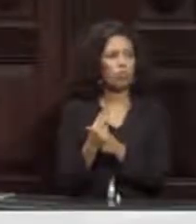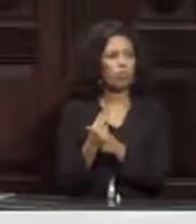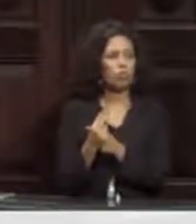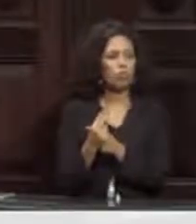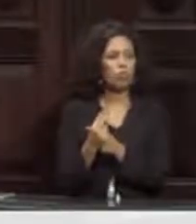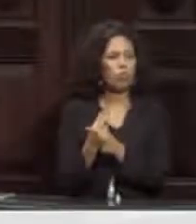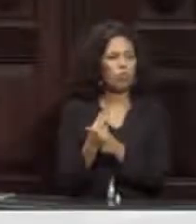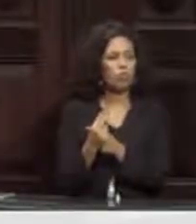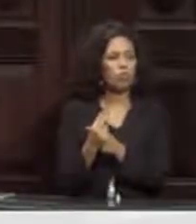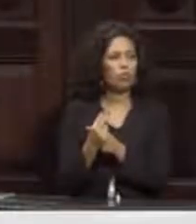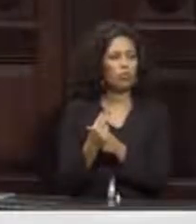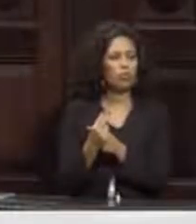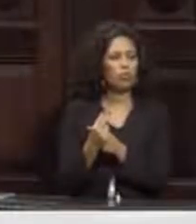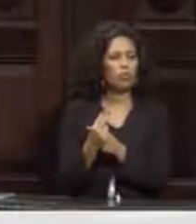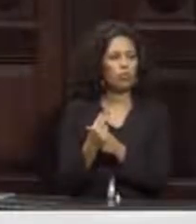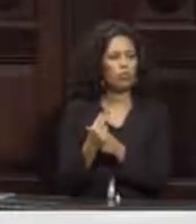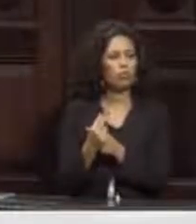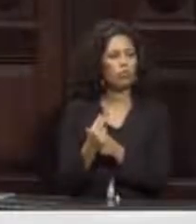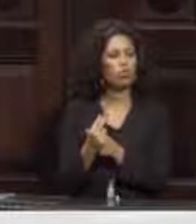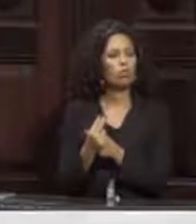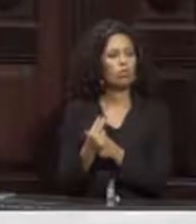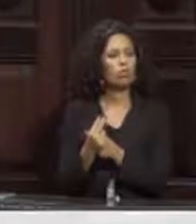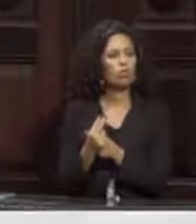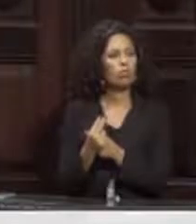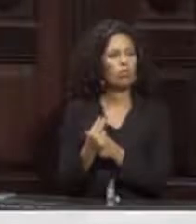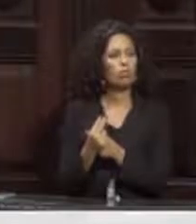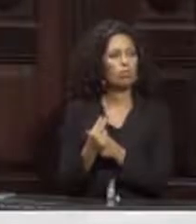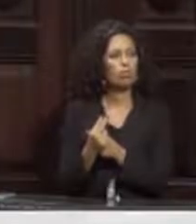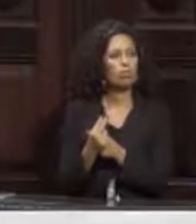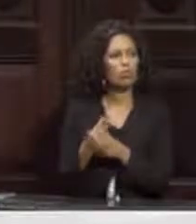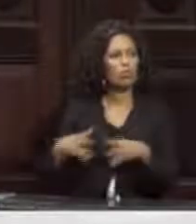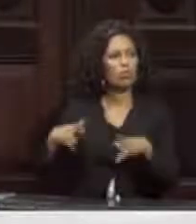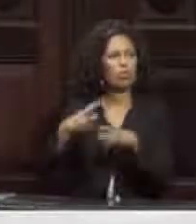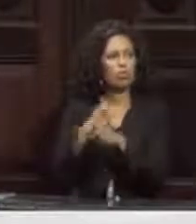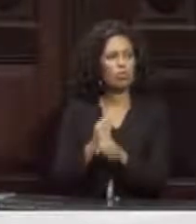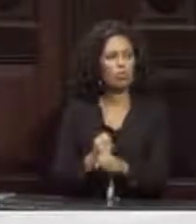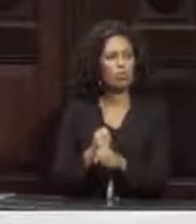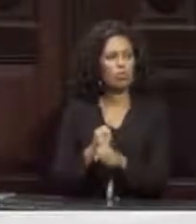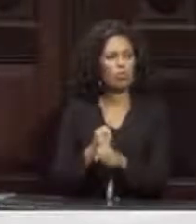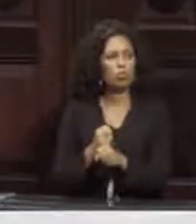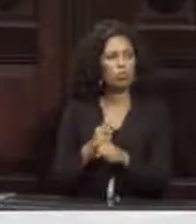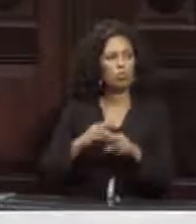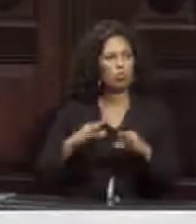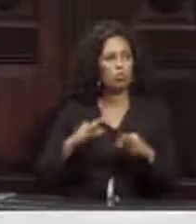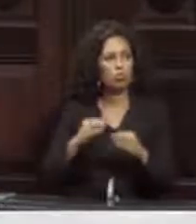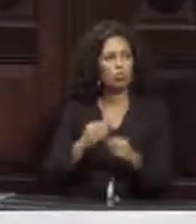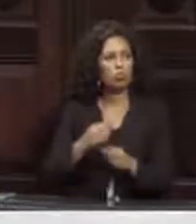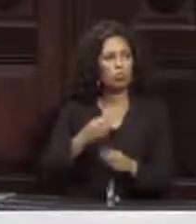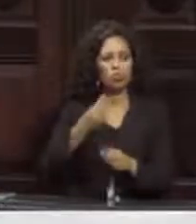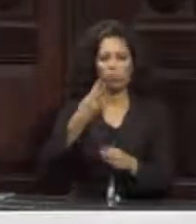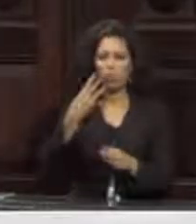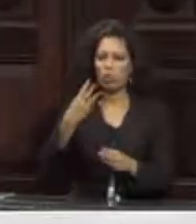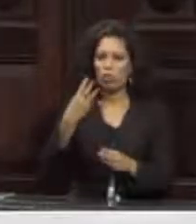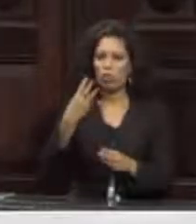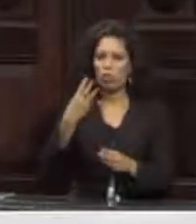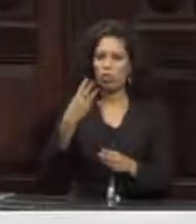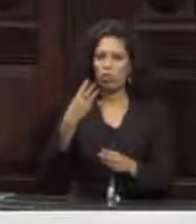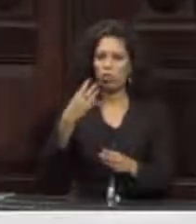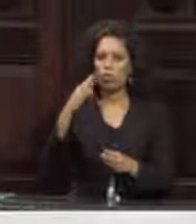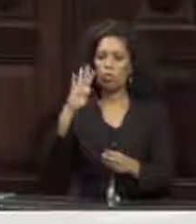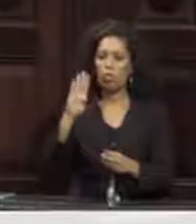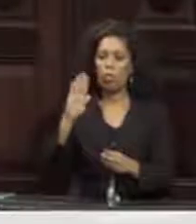nós vamos verificar que os três empréstimos somam um total de 3 bilhões